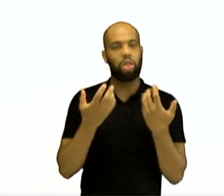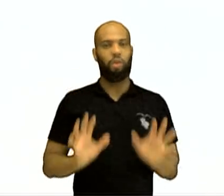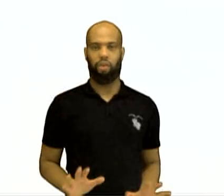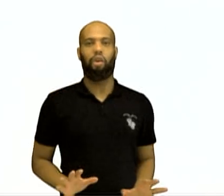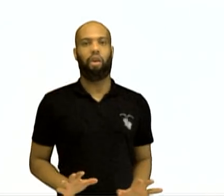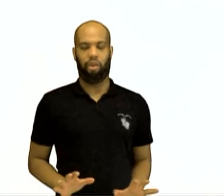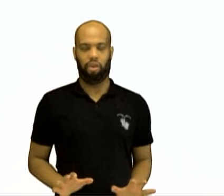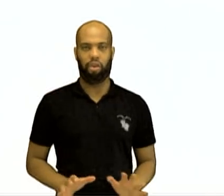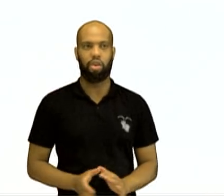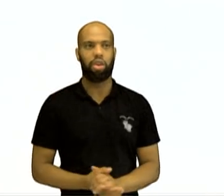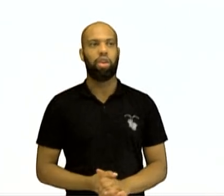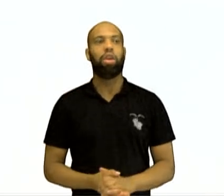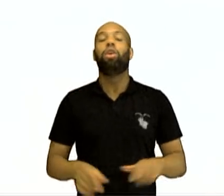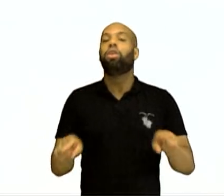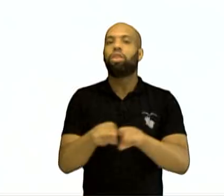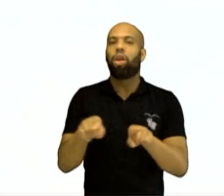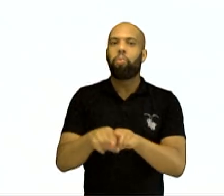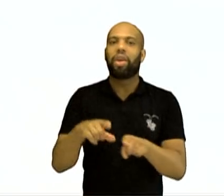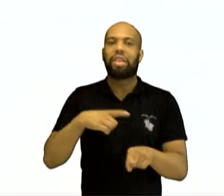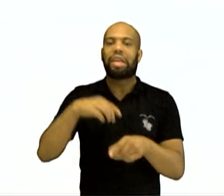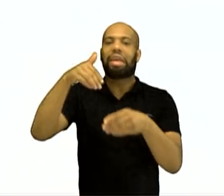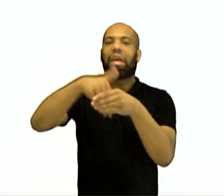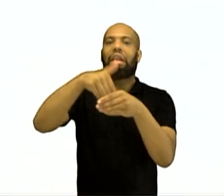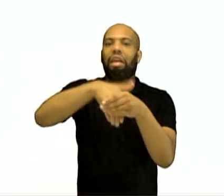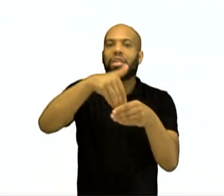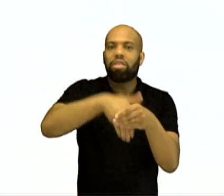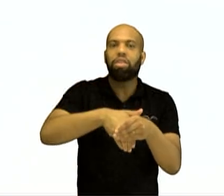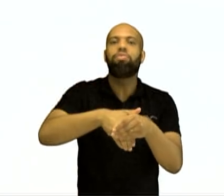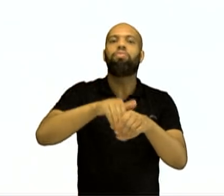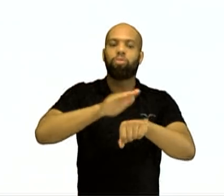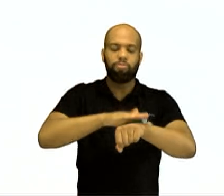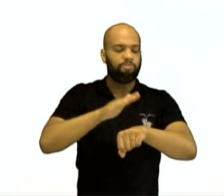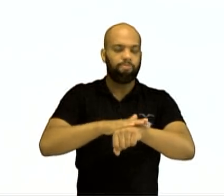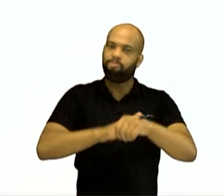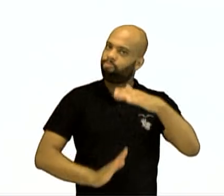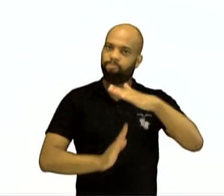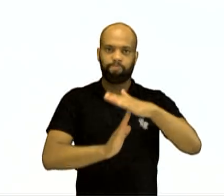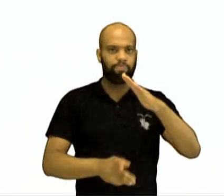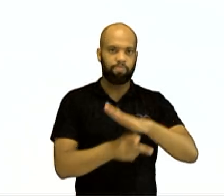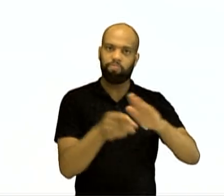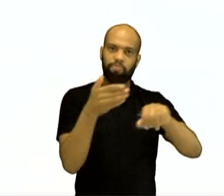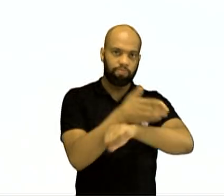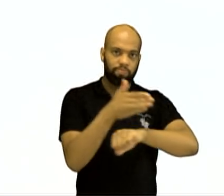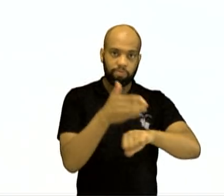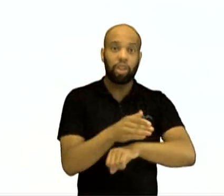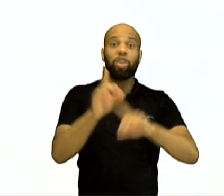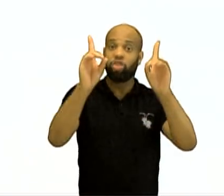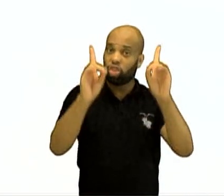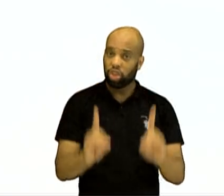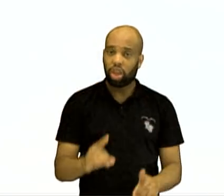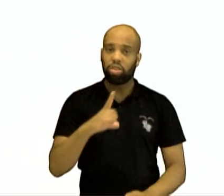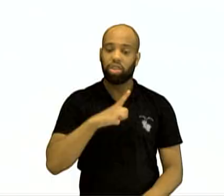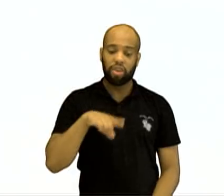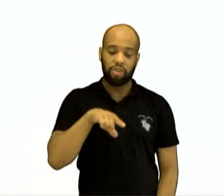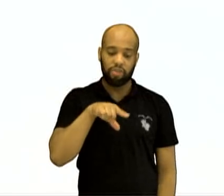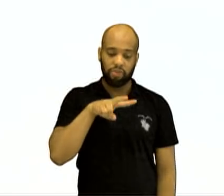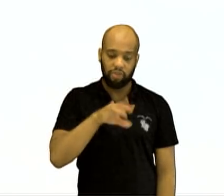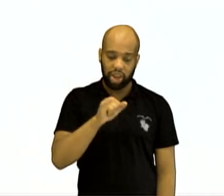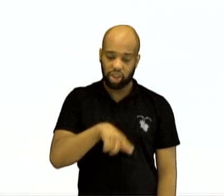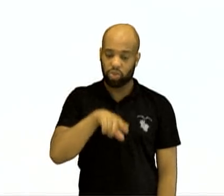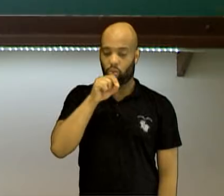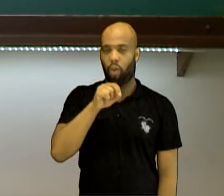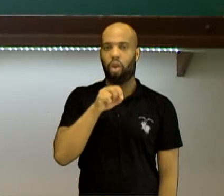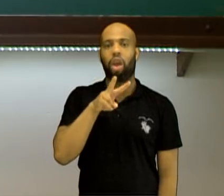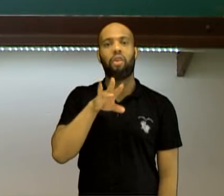provisória. E as eleições, né, que é o momento máximo de participação popular, que é o direito que tem os cidadãos de escolher o seu representante